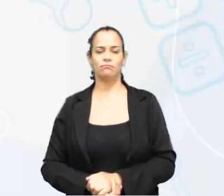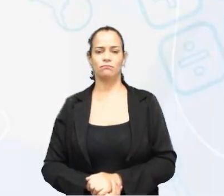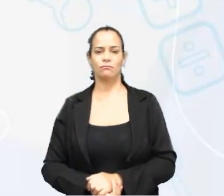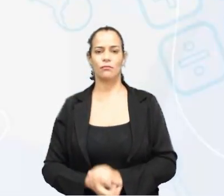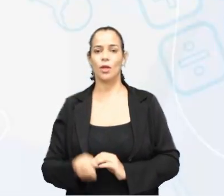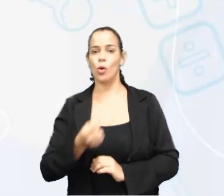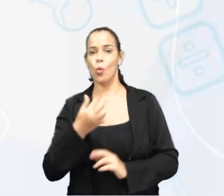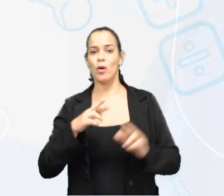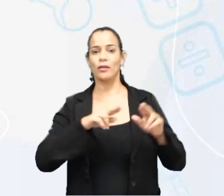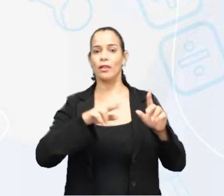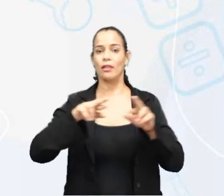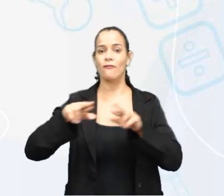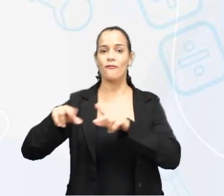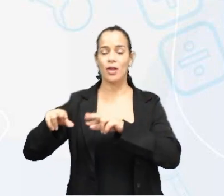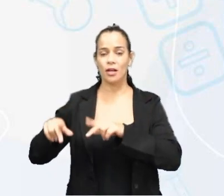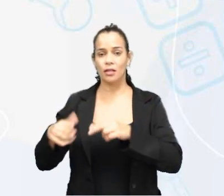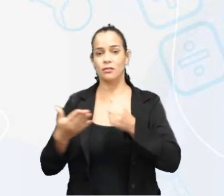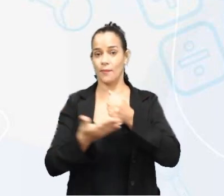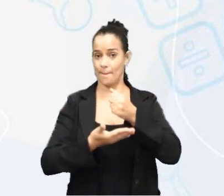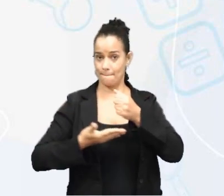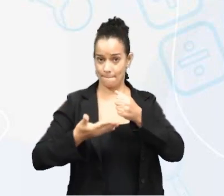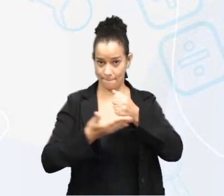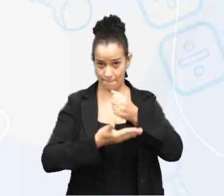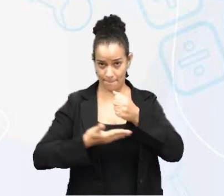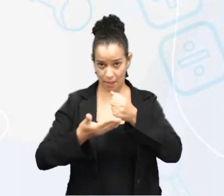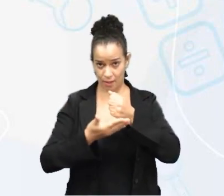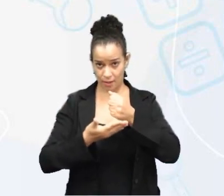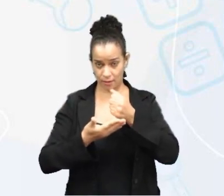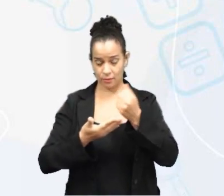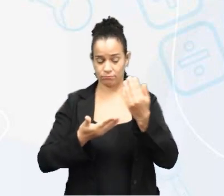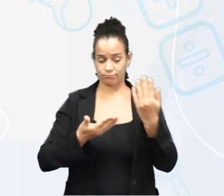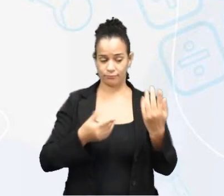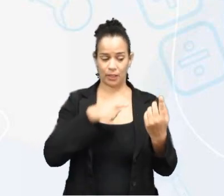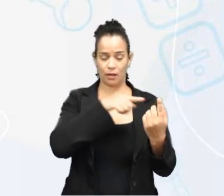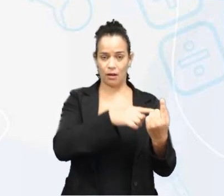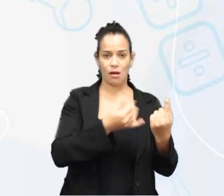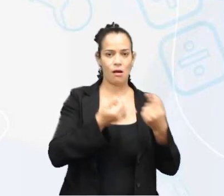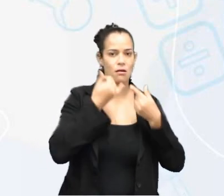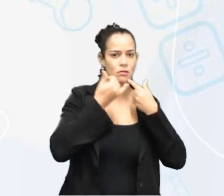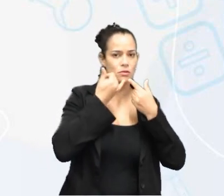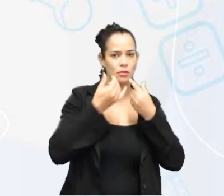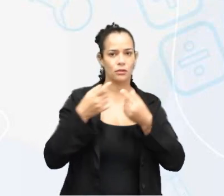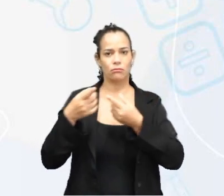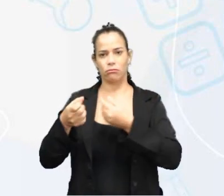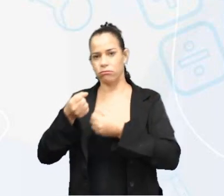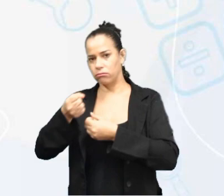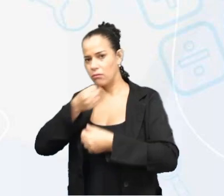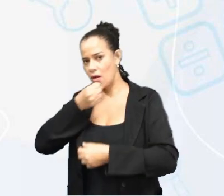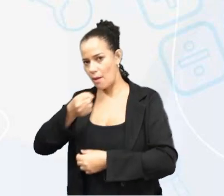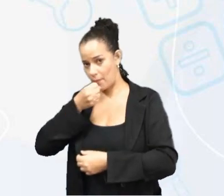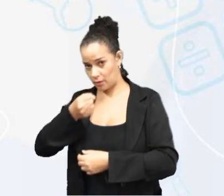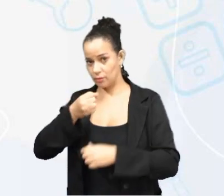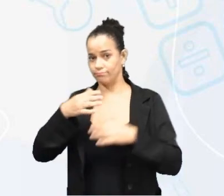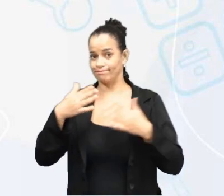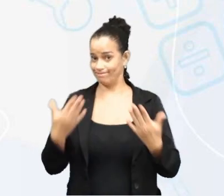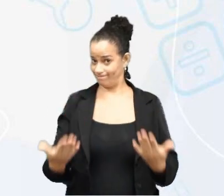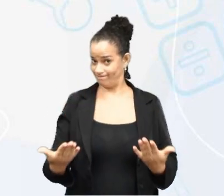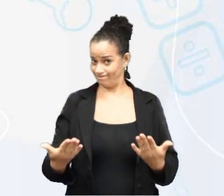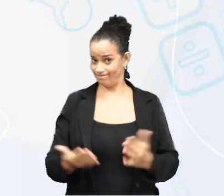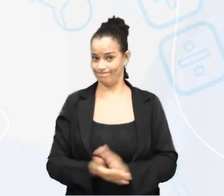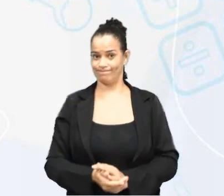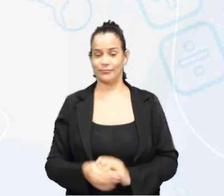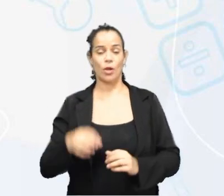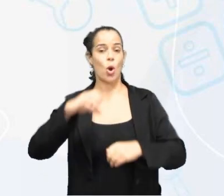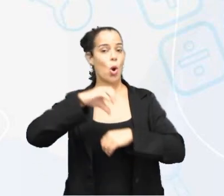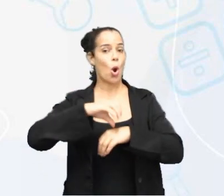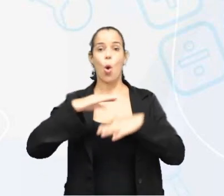Quais as diferenças básicas entre a notícia e a reportagem? E aí, pessoal, quais